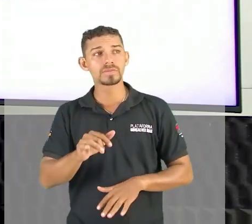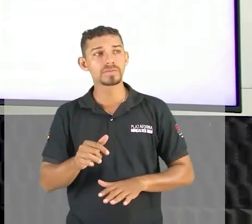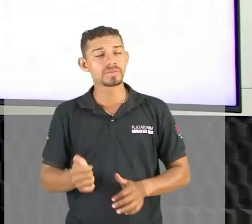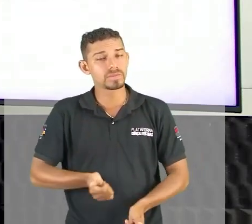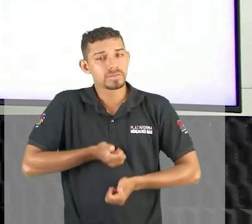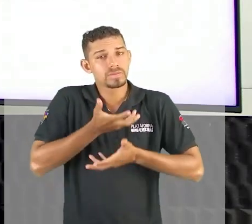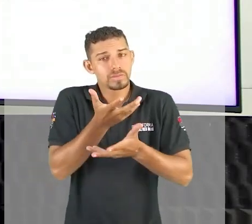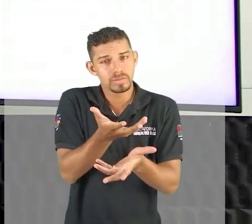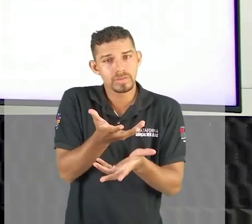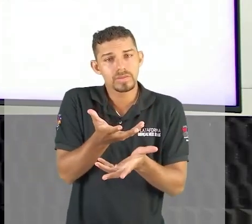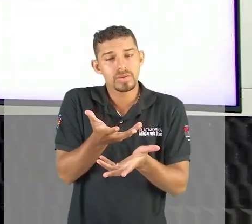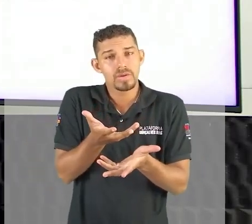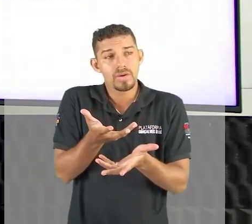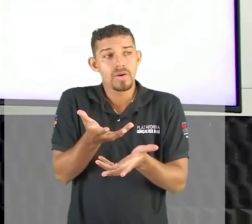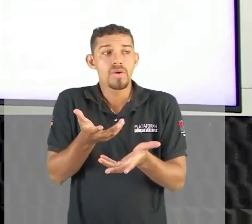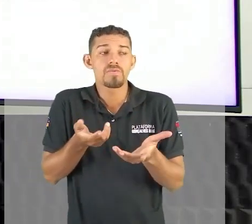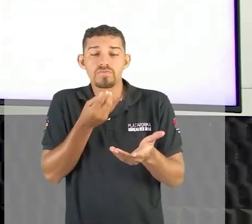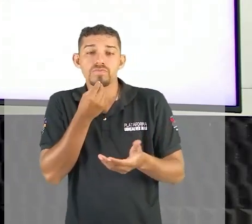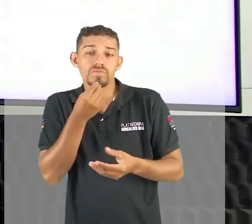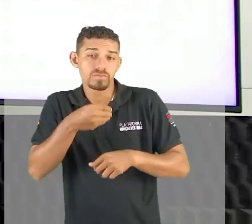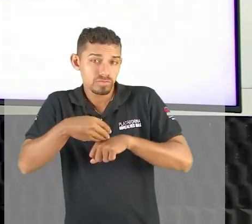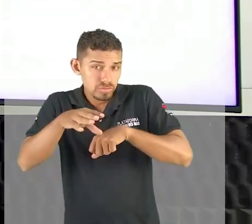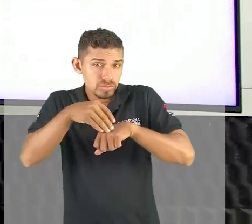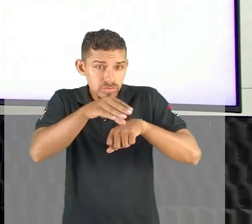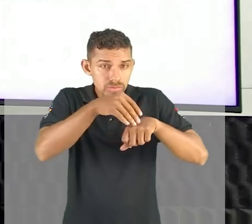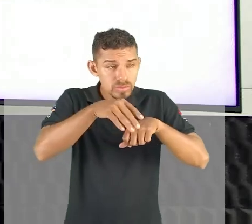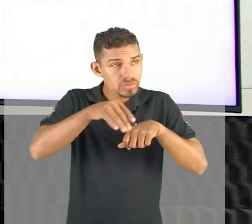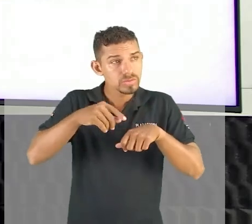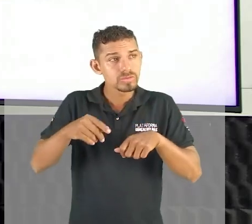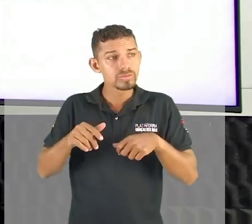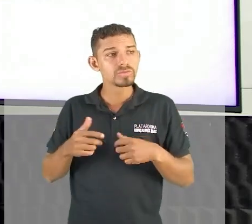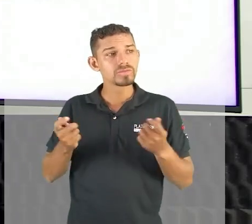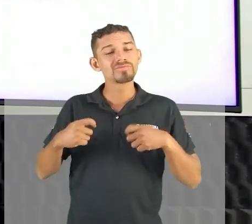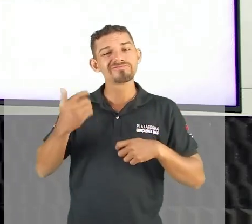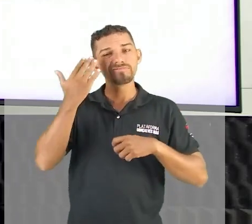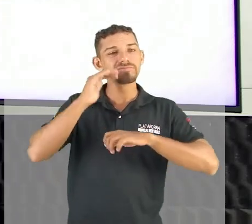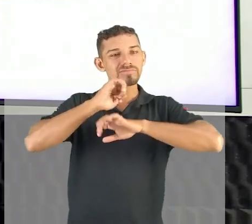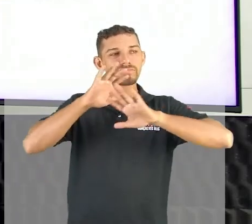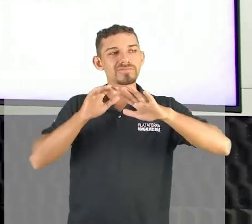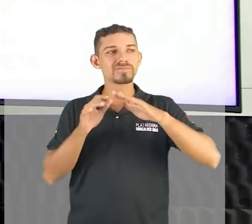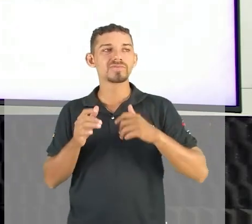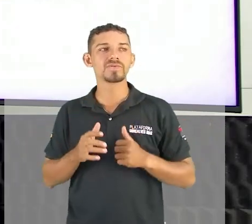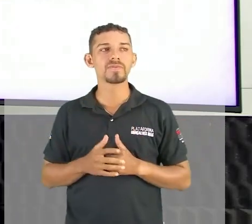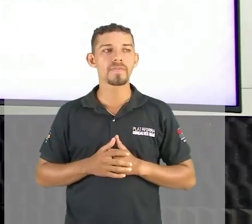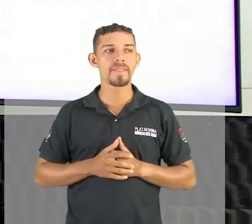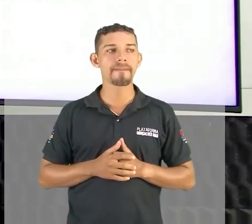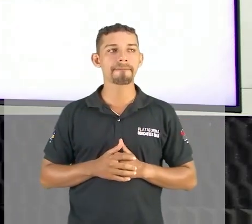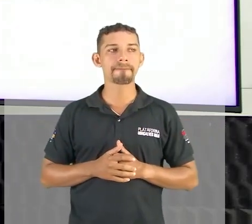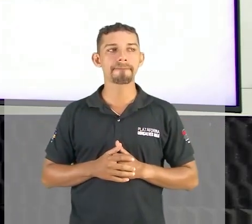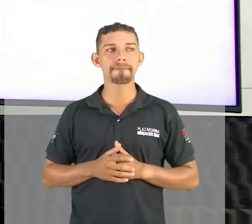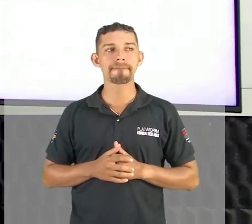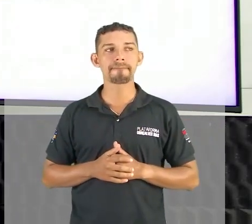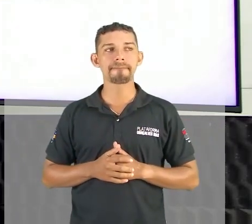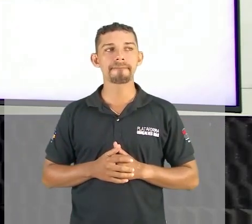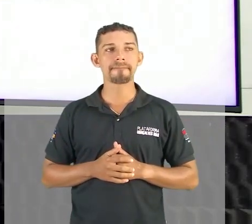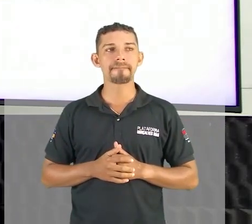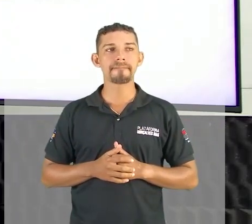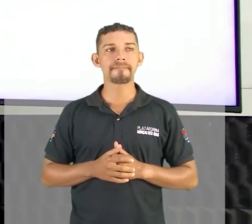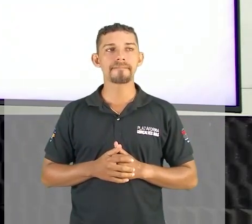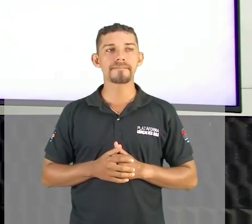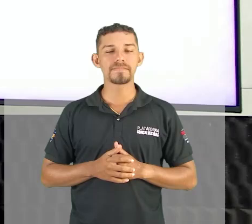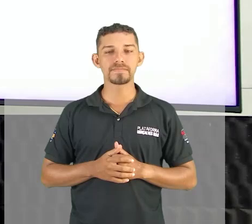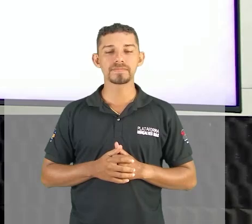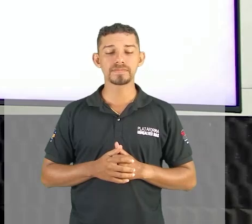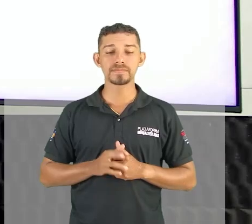explicitamente ou deixando pistas e que de forma implícita a gente consegue inferir determinadas informações então o nosso